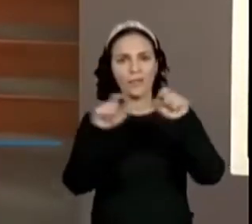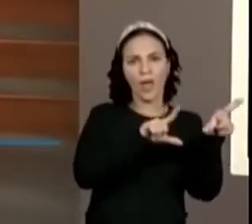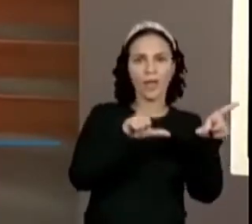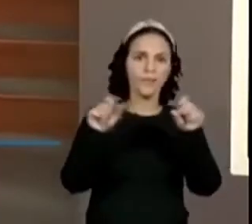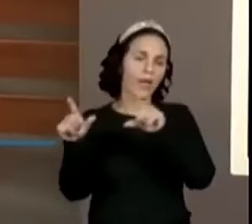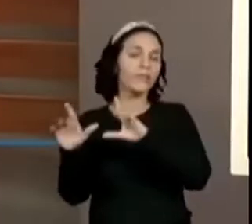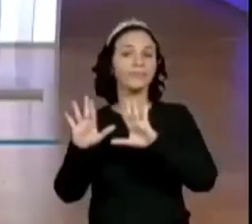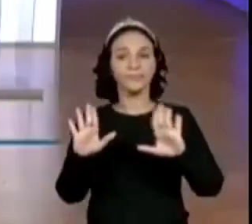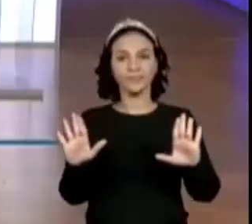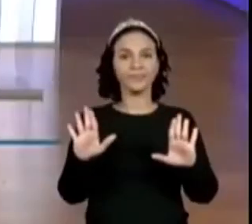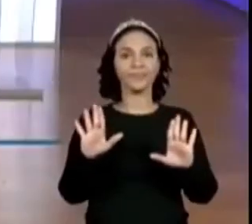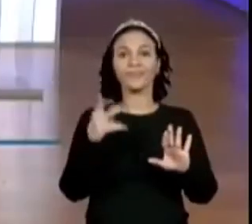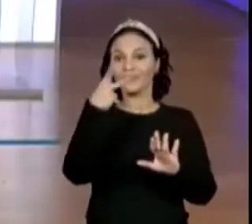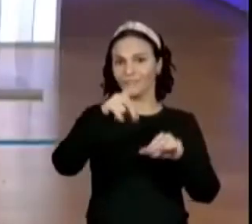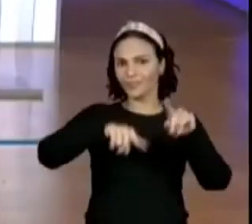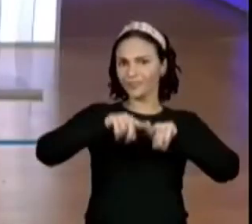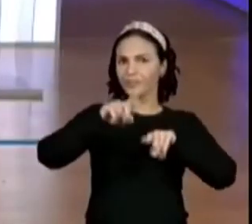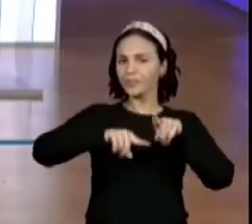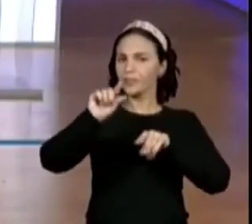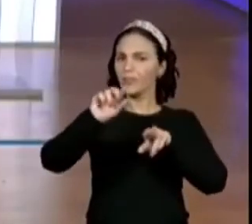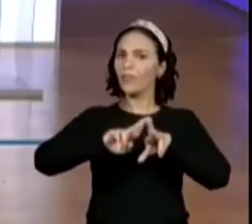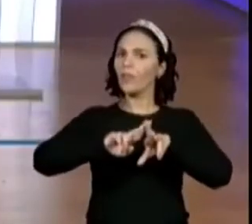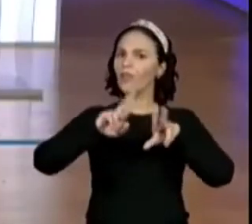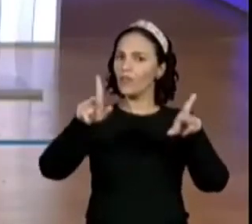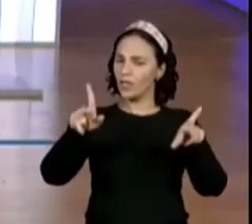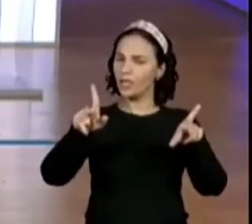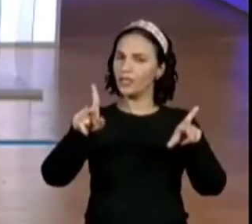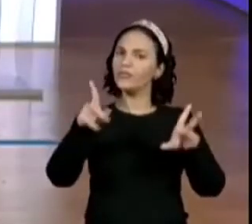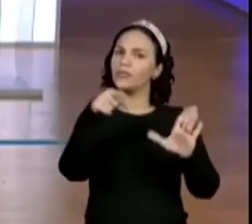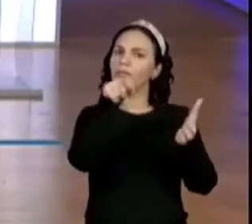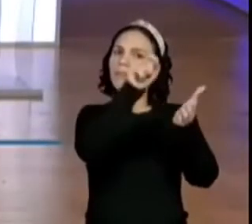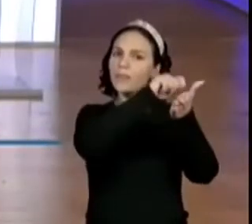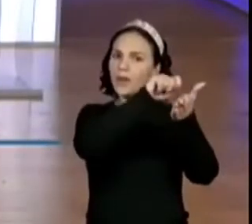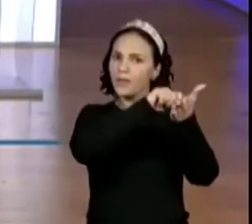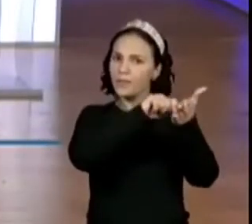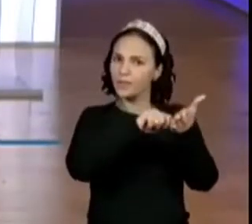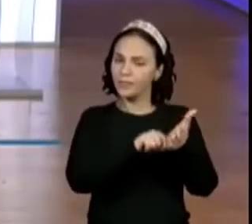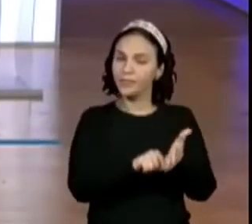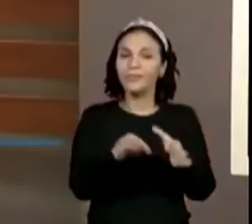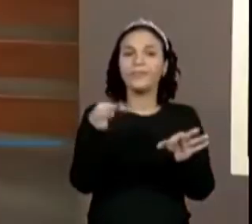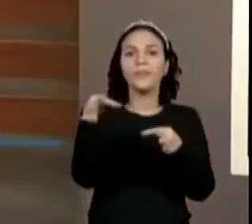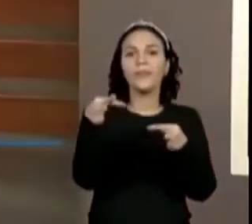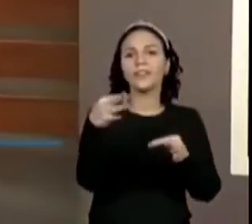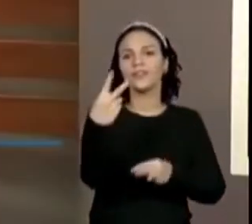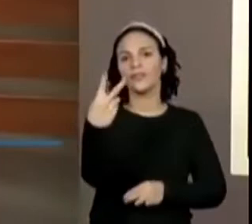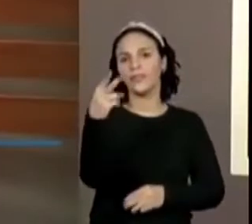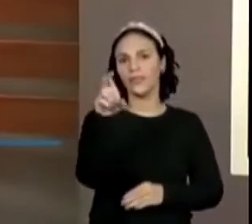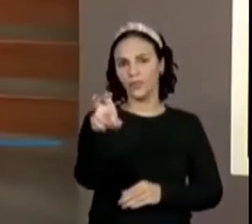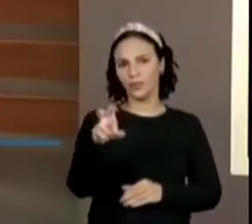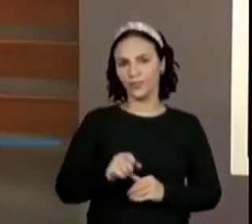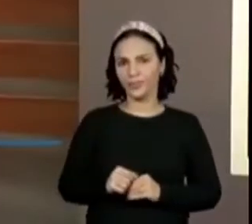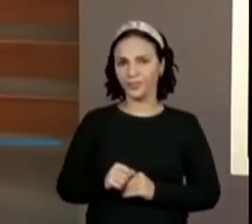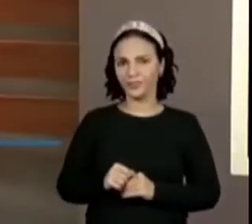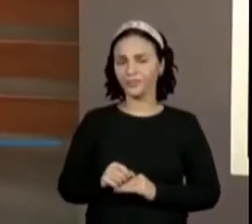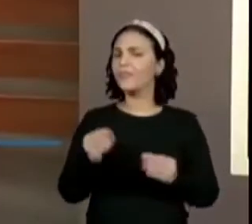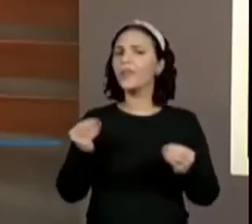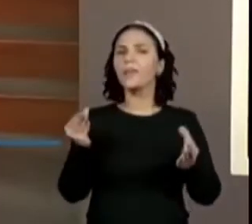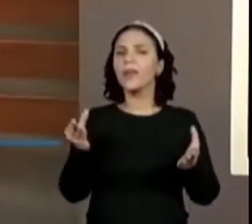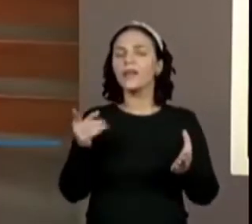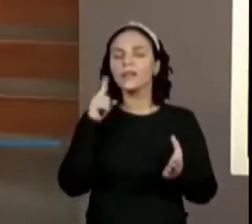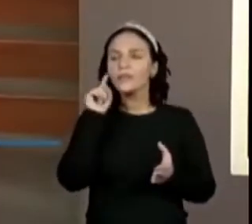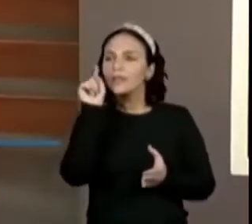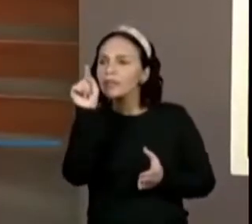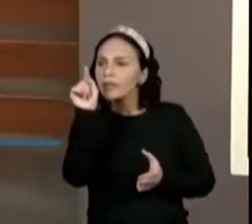não vai estar desse jeito, viu, professora Fran? Vai ter o espaço para preencher, a página é 25. Mas por que isso? Para a gente perceber